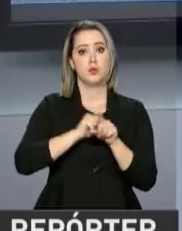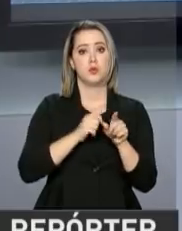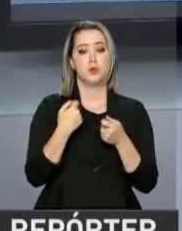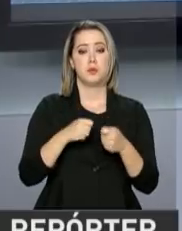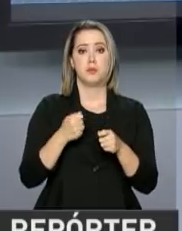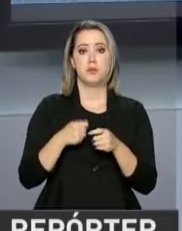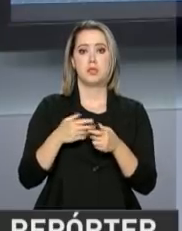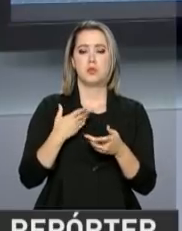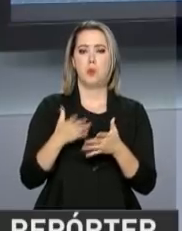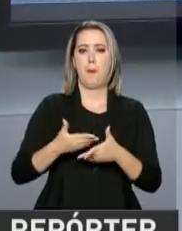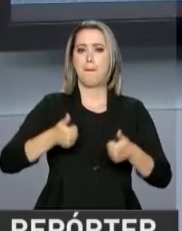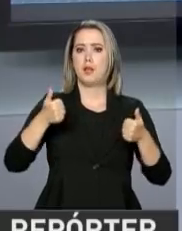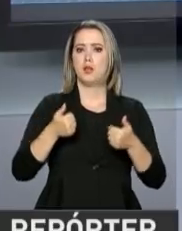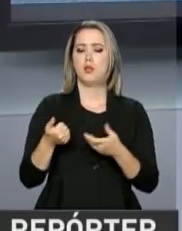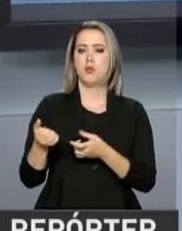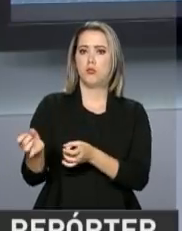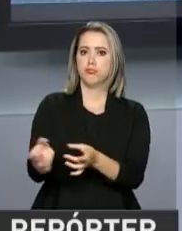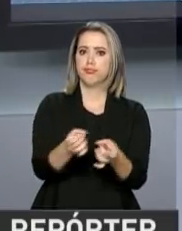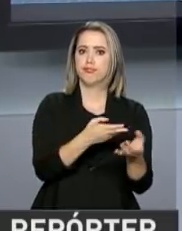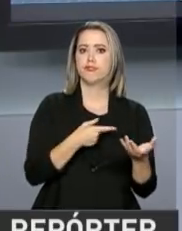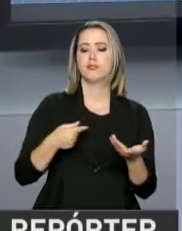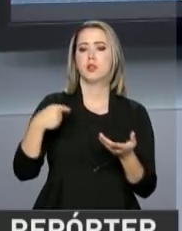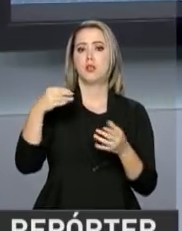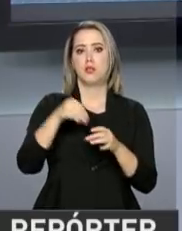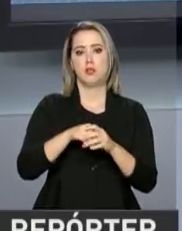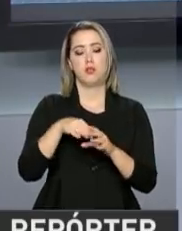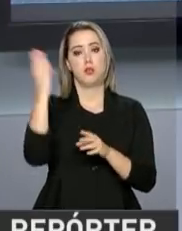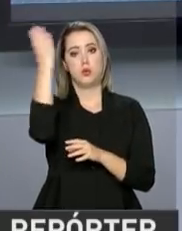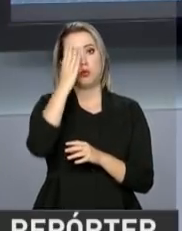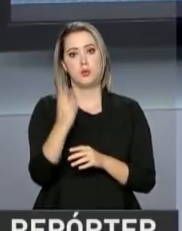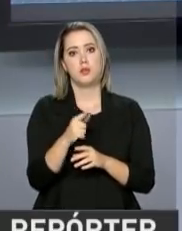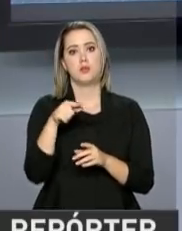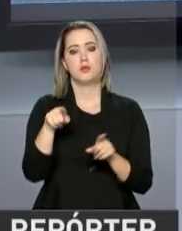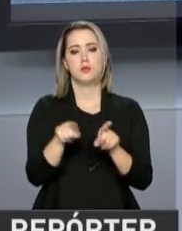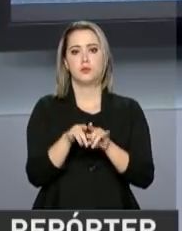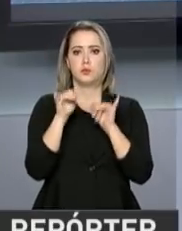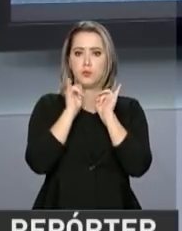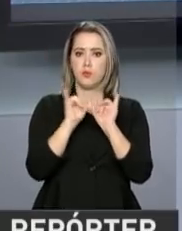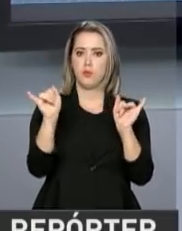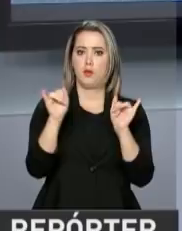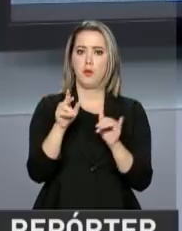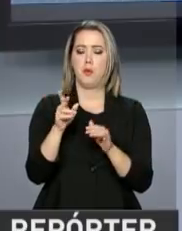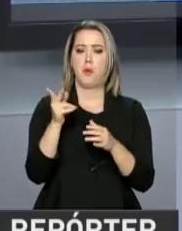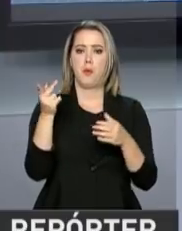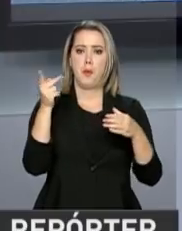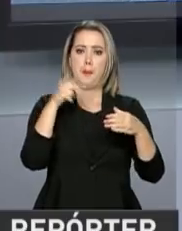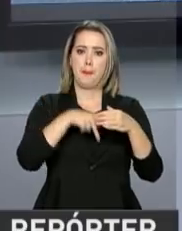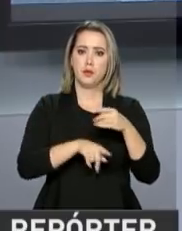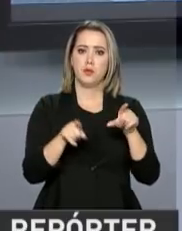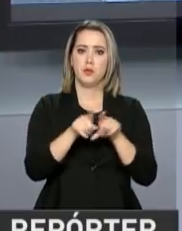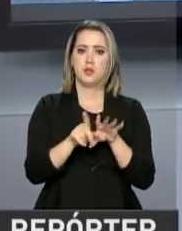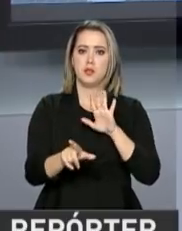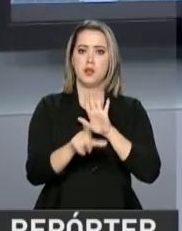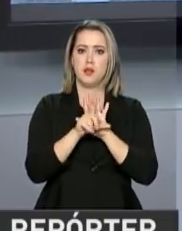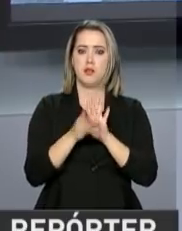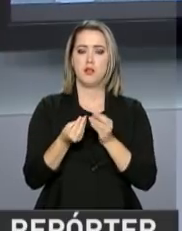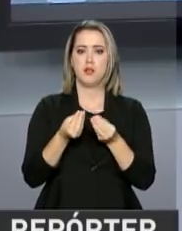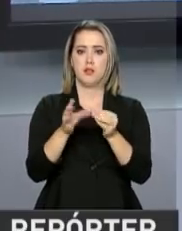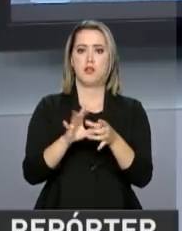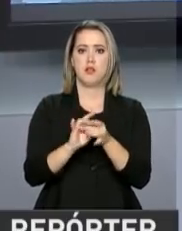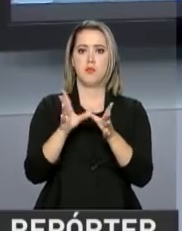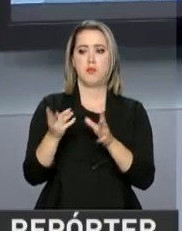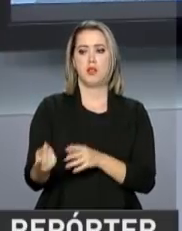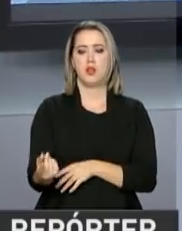competitividade da petrobras no mercado interno ainda de acordo com a nota da petrobras como a lei brasileira garante liberdade de